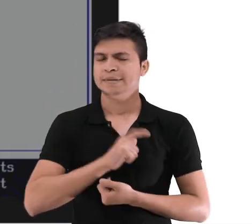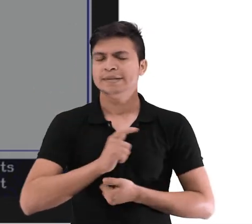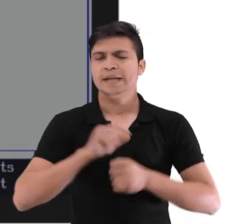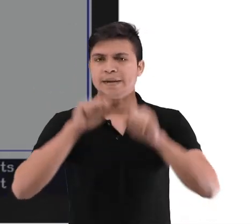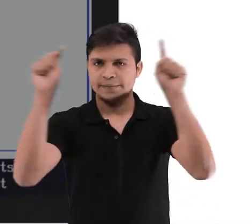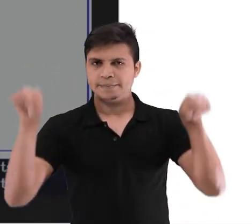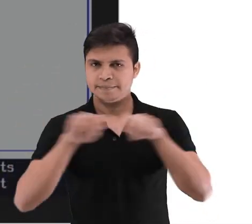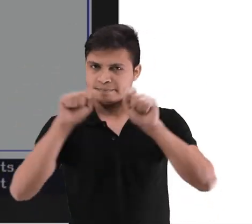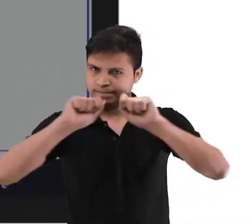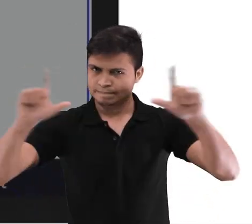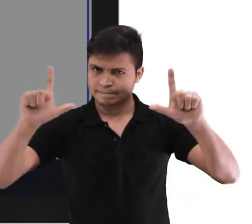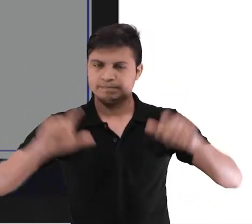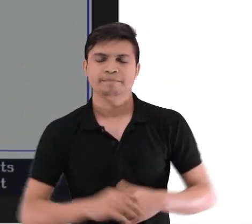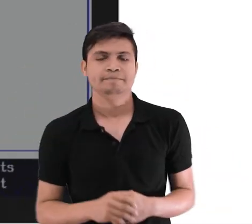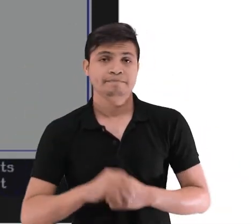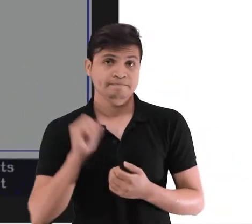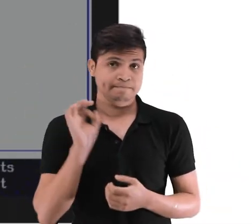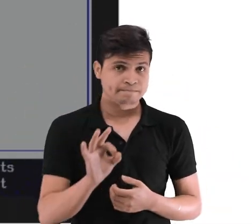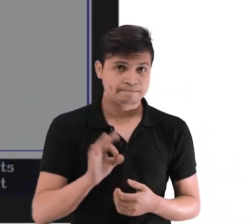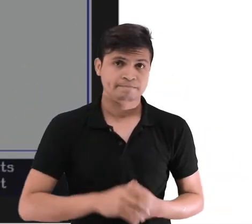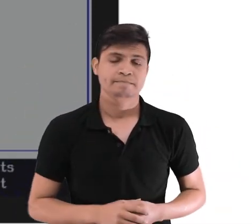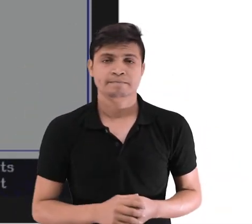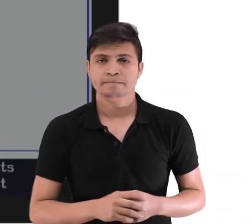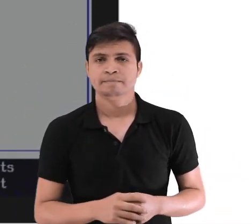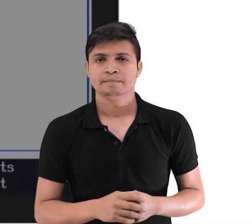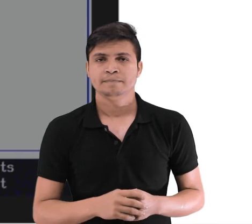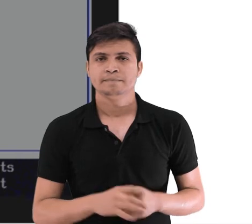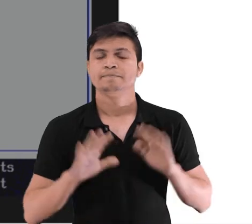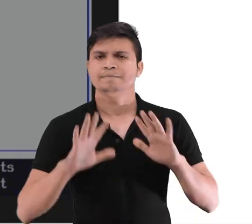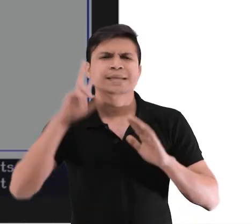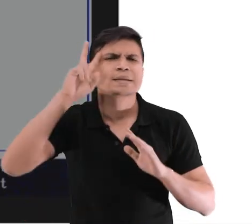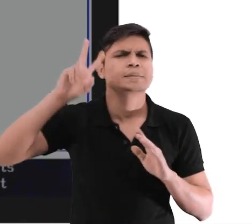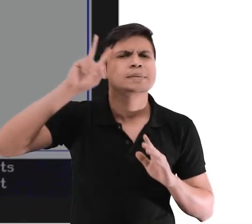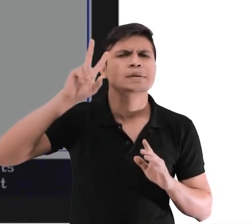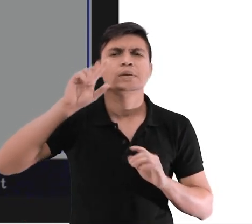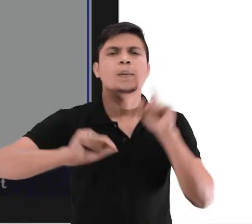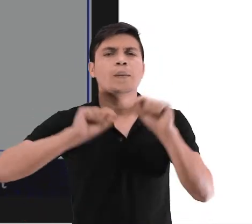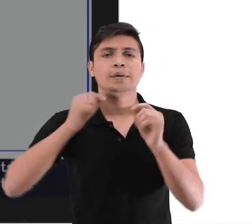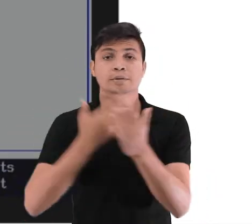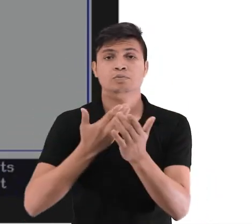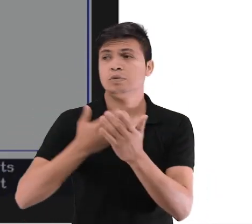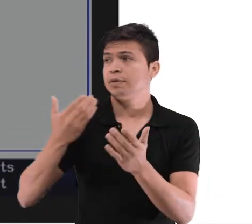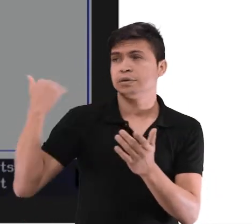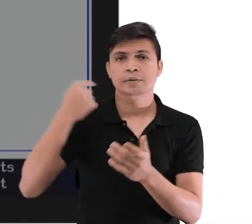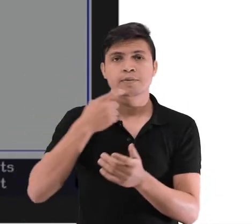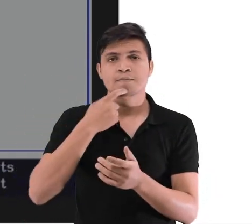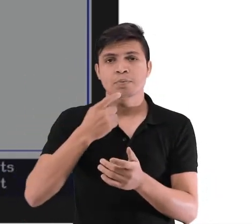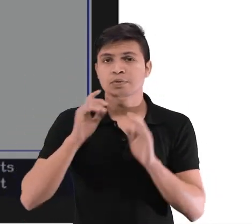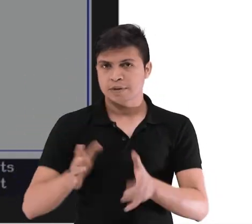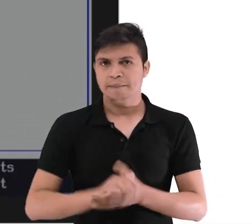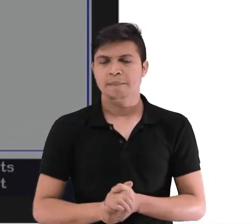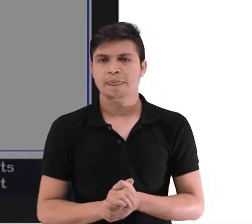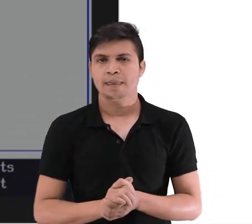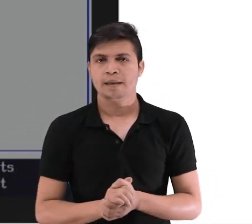setup, certo? Pronto, relembrando o que nós falamos antes, nem todas as